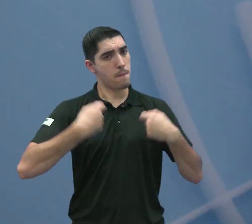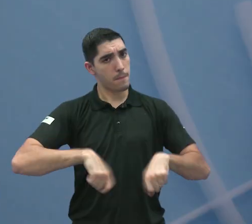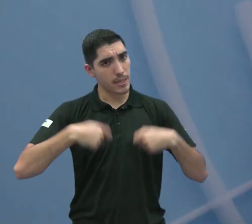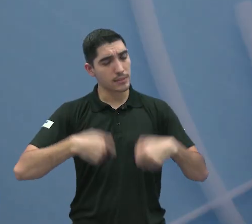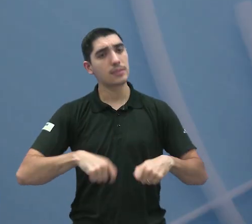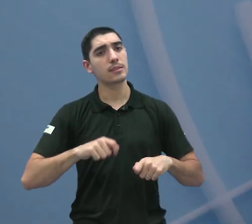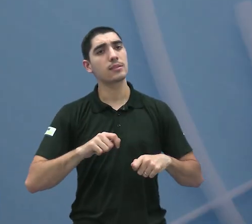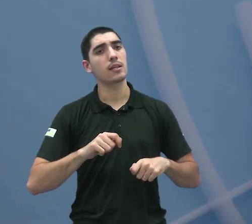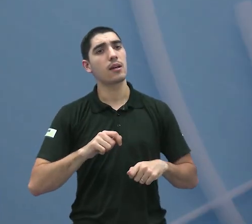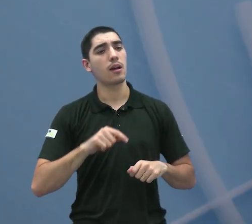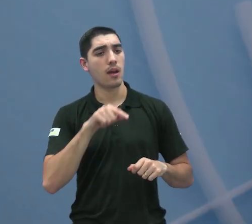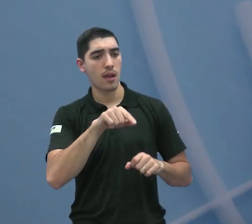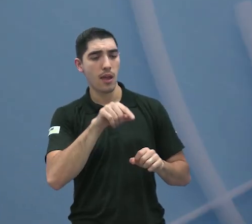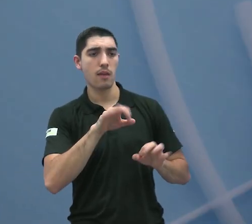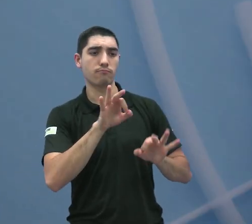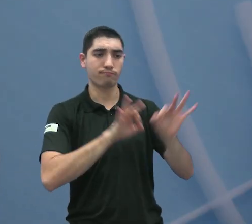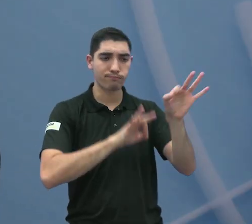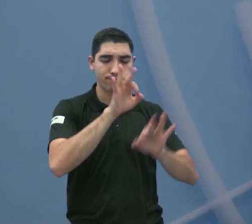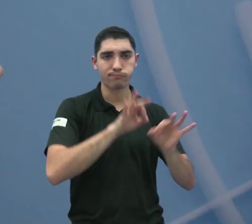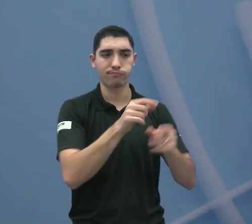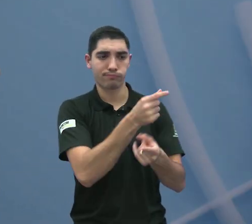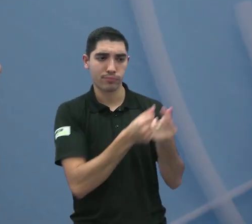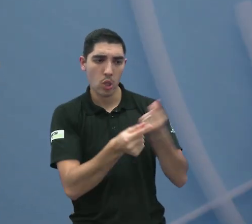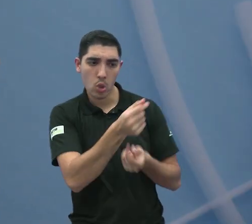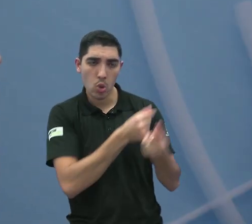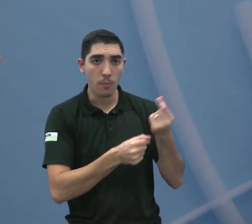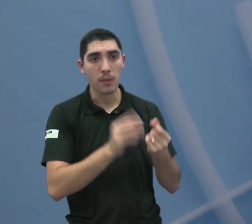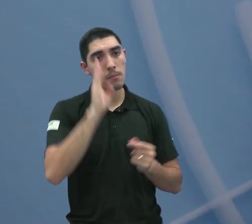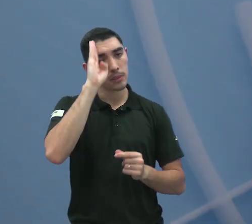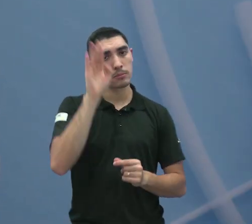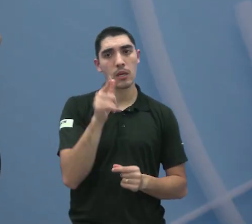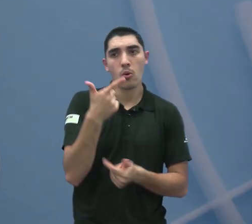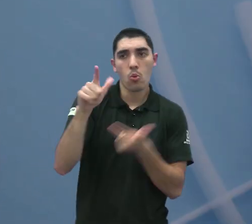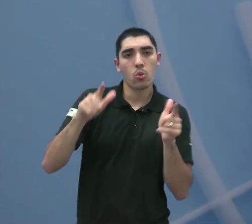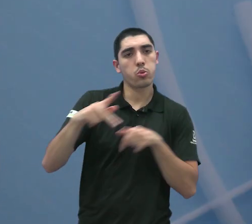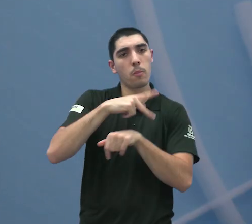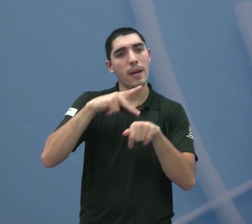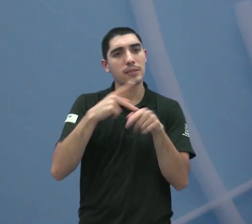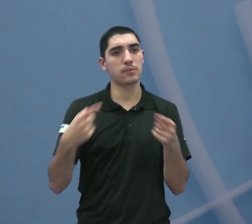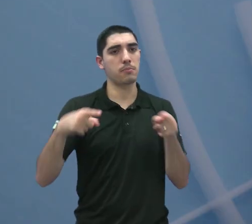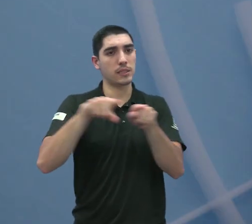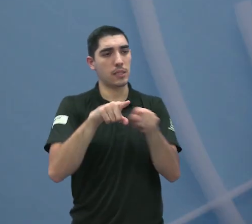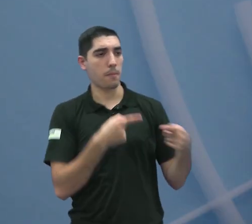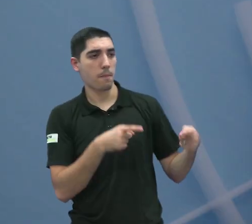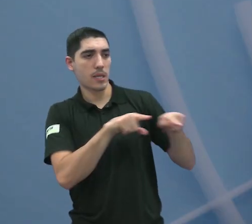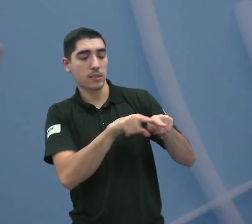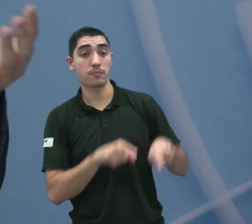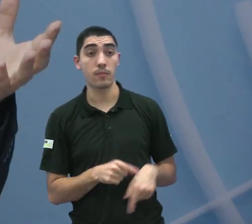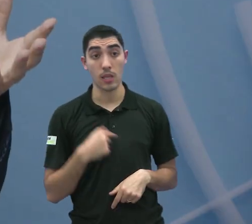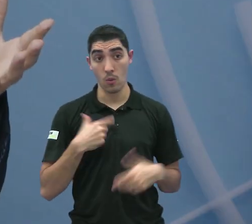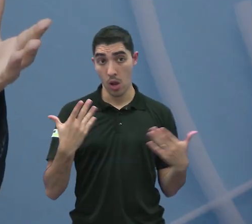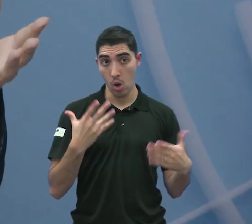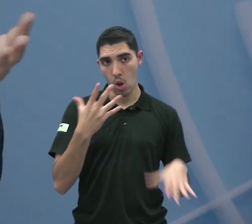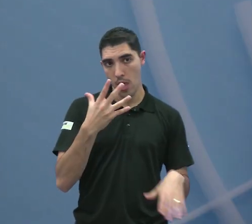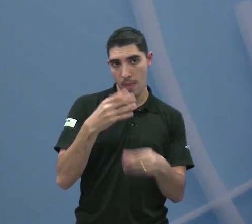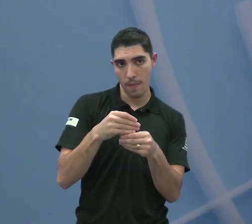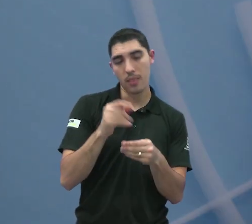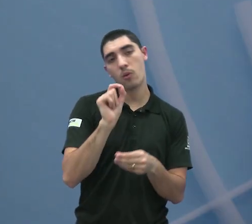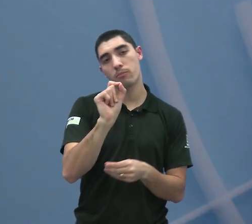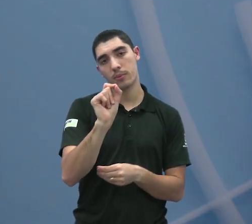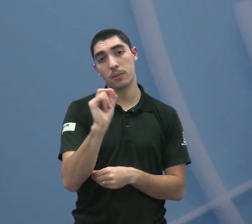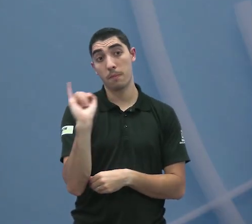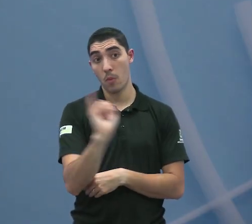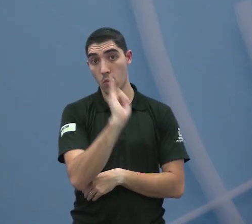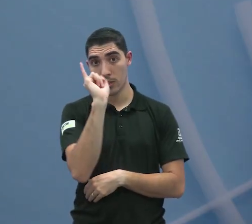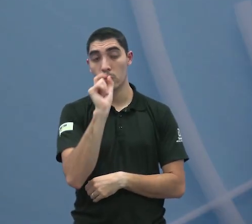de reformular o sistema financeiro ao lado desses parceiros. Eu quero aproveitar também para emendar um outro ponto importante aqui,